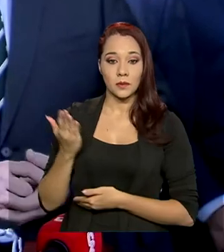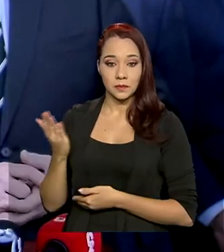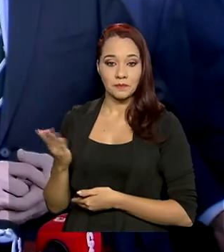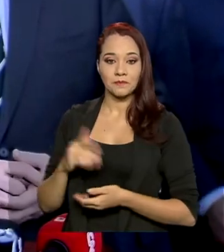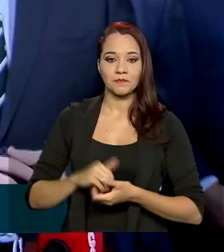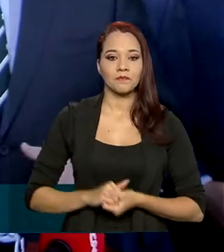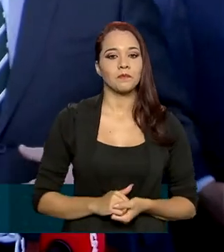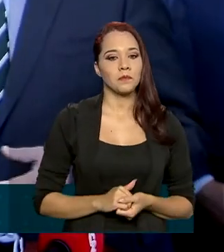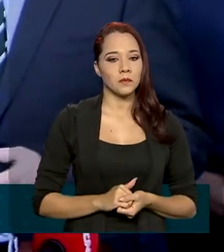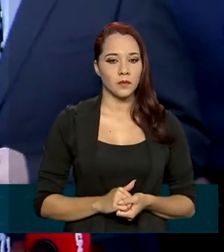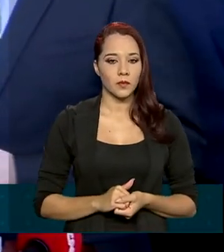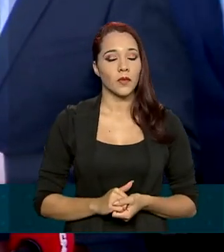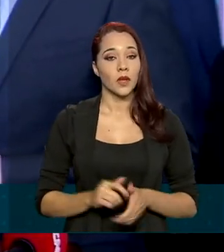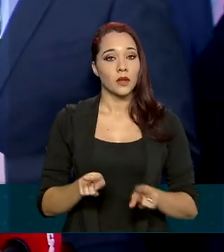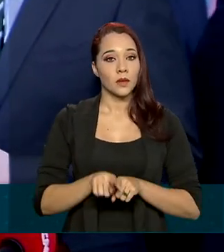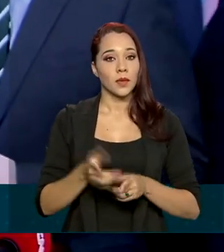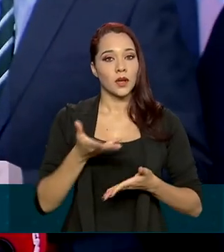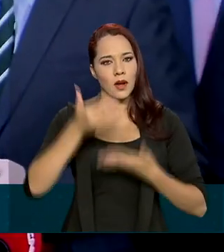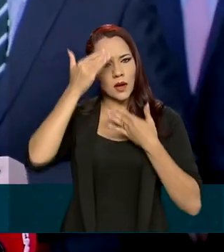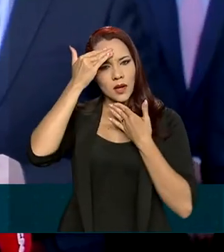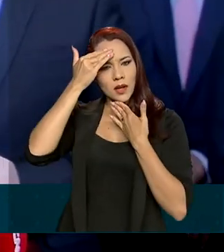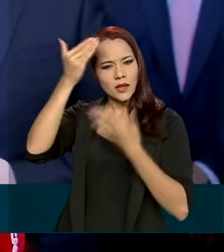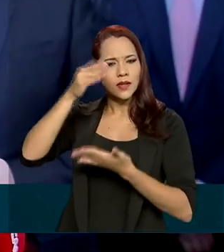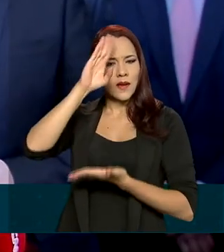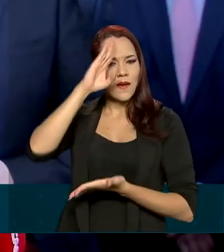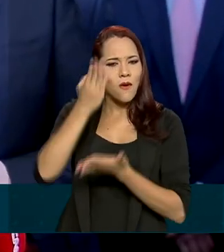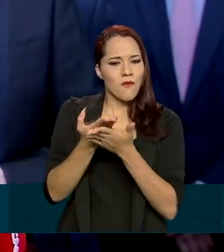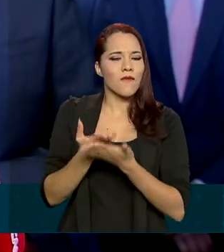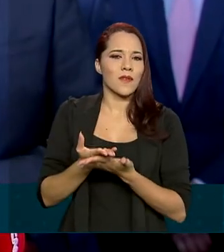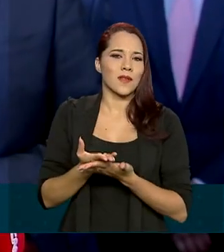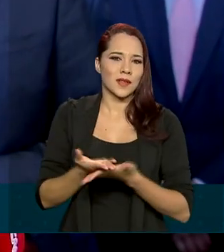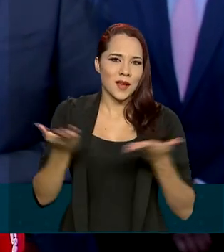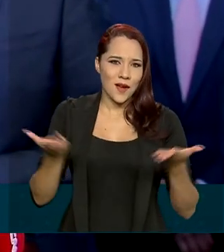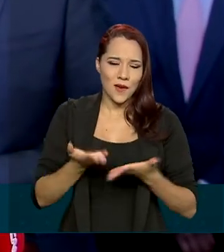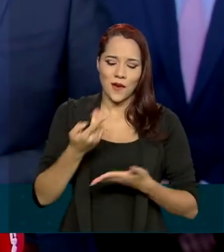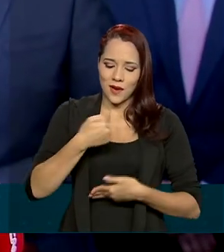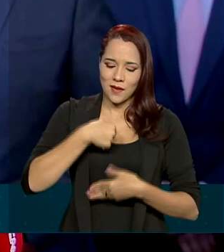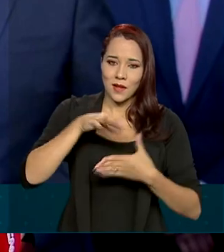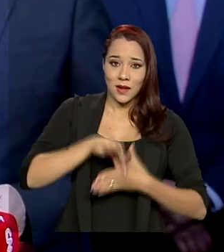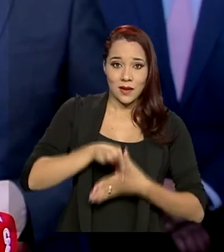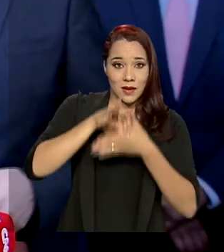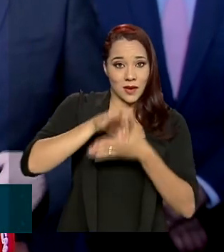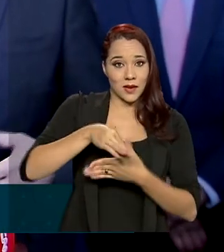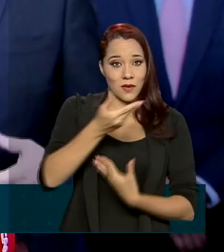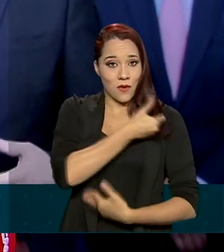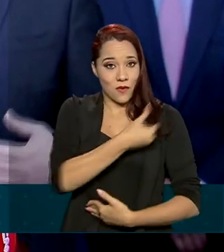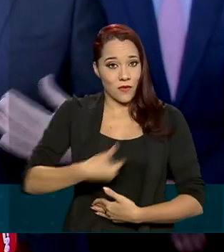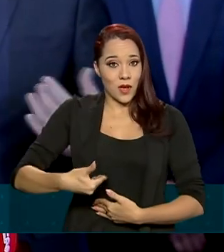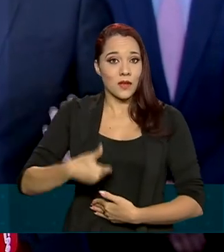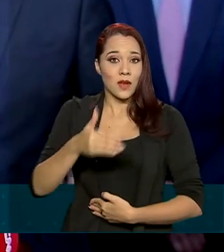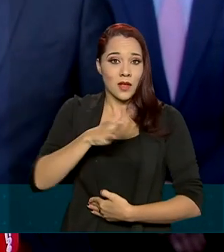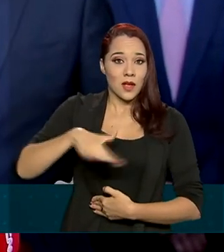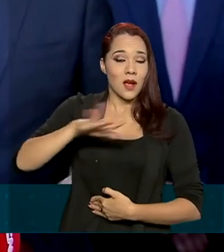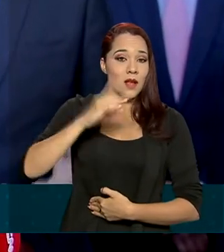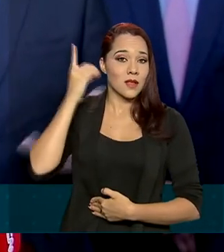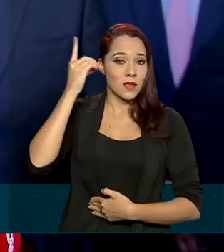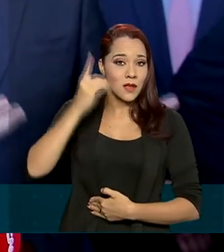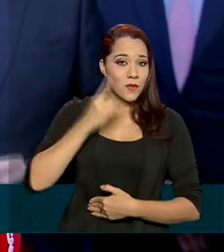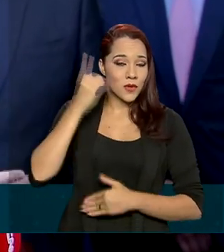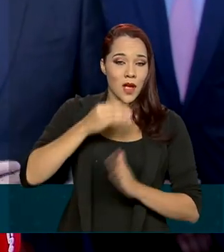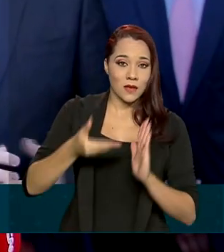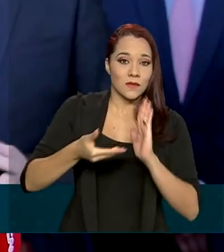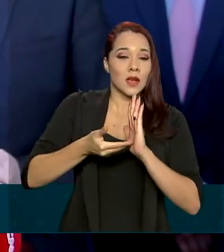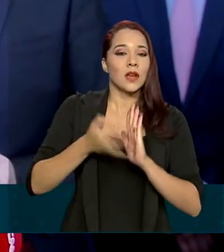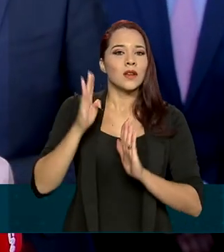Ricardo Barros. Quero primeiro agradecer, presidente, sua confiança para liderar o governo na Câmara dos Deputados, agradecer aos senhores líderes que já